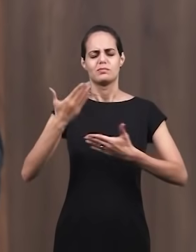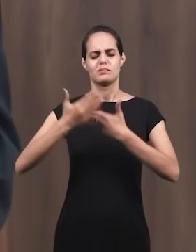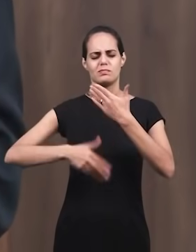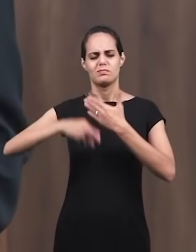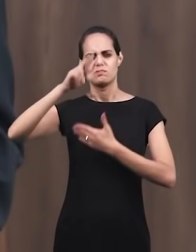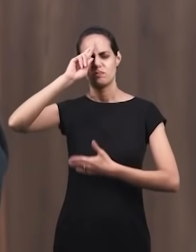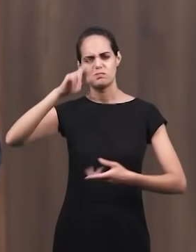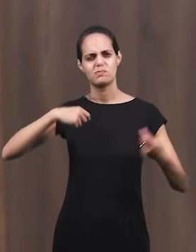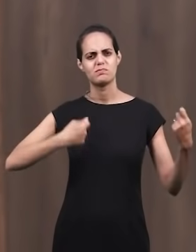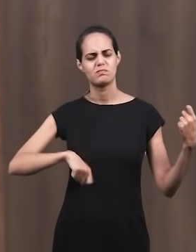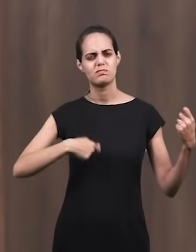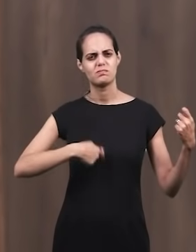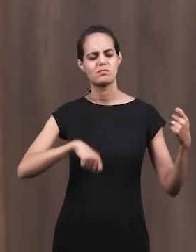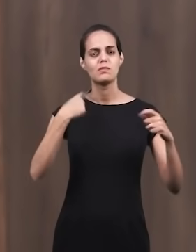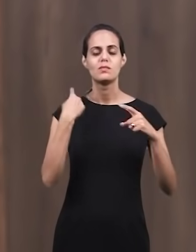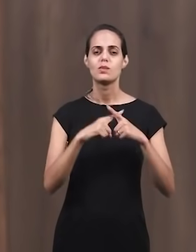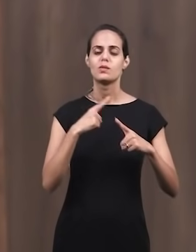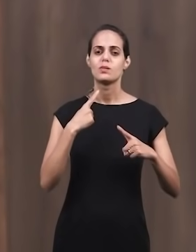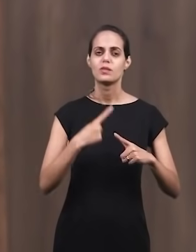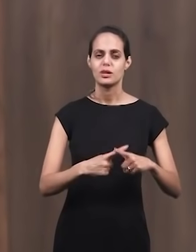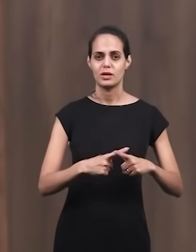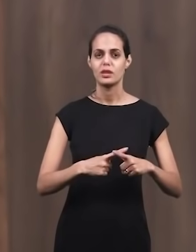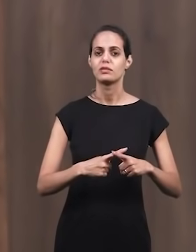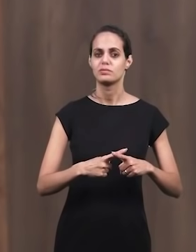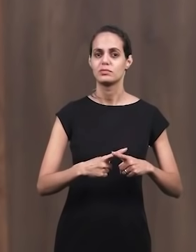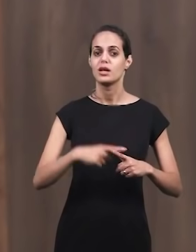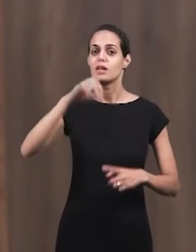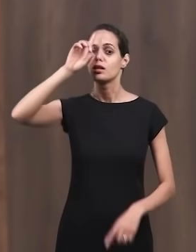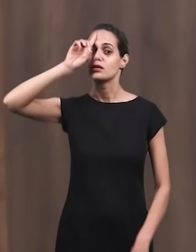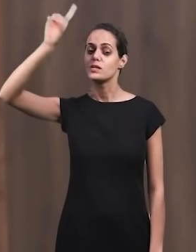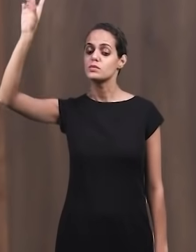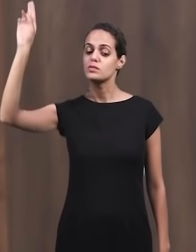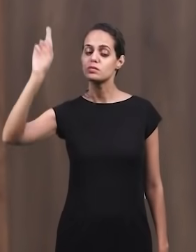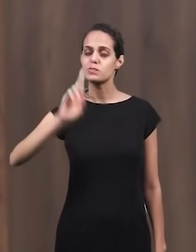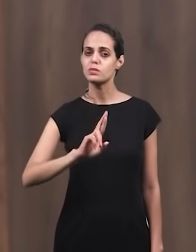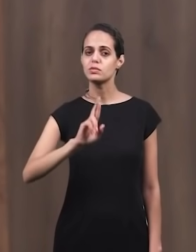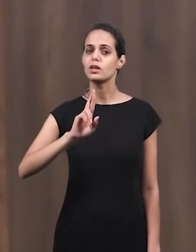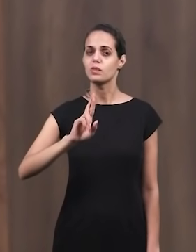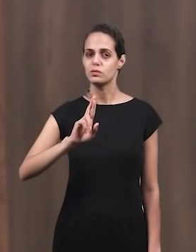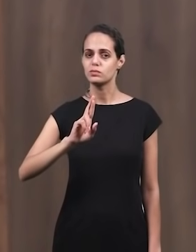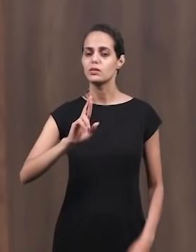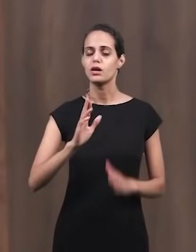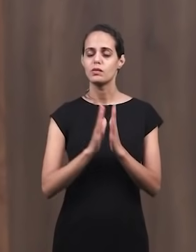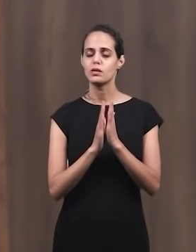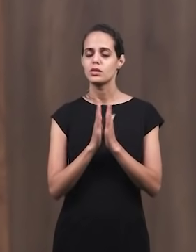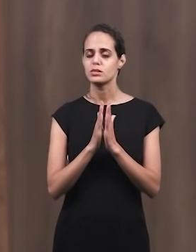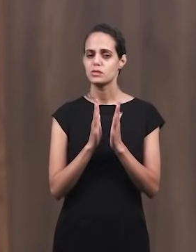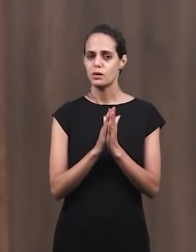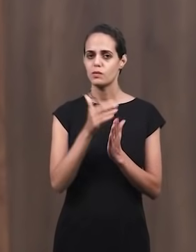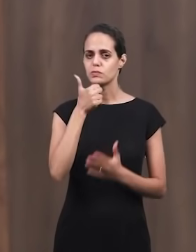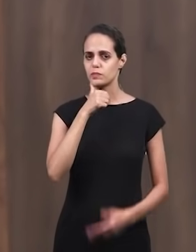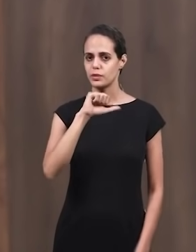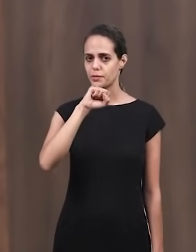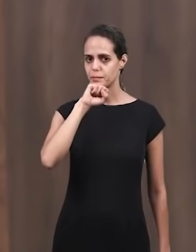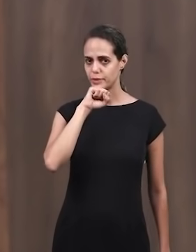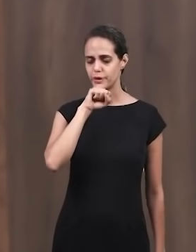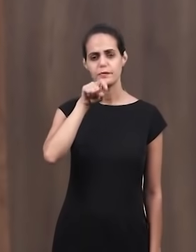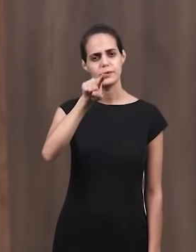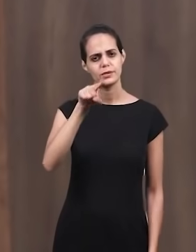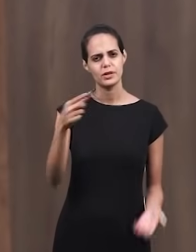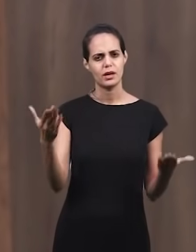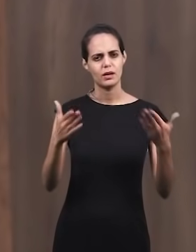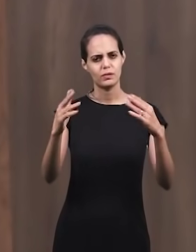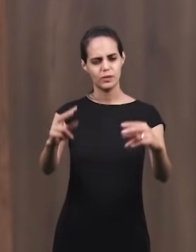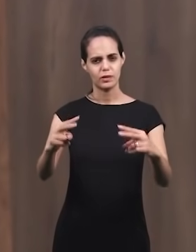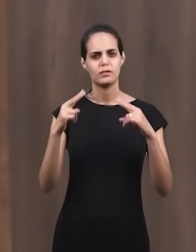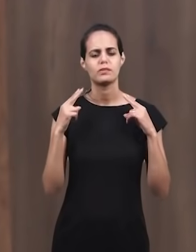Deus, que a oração da mãe foi atendida. Minha irmã, meu irmão, principalmente você que está